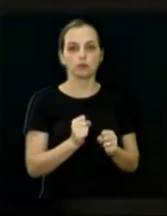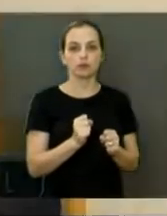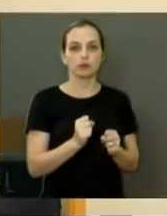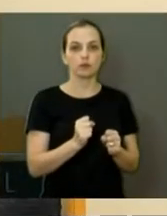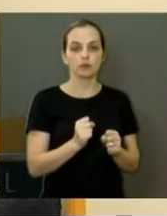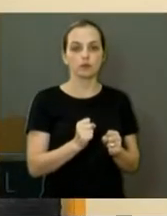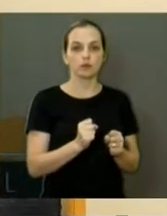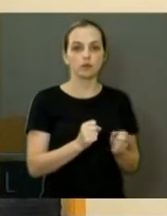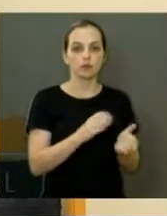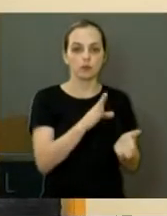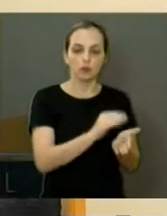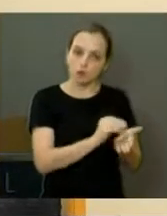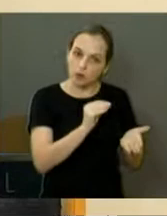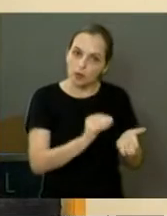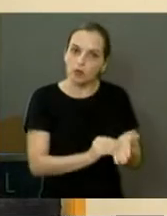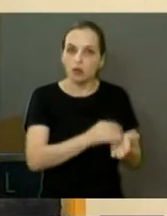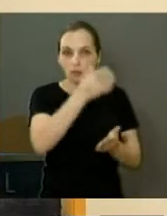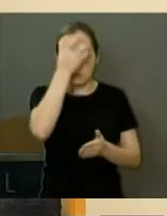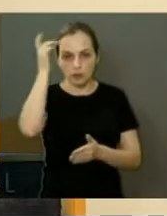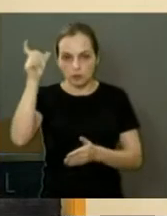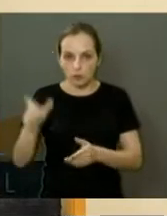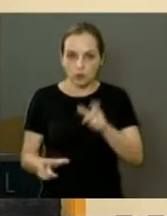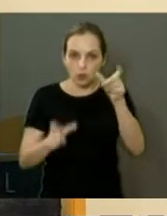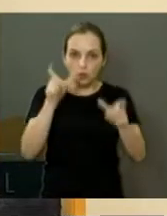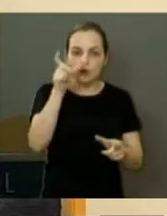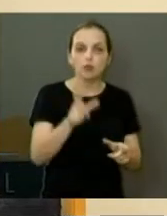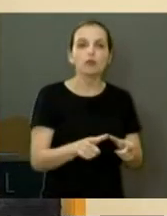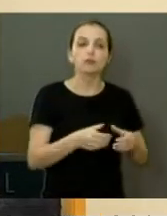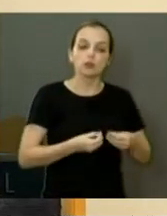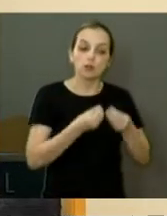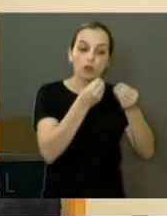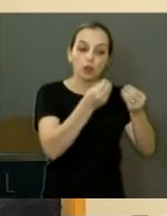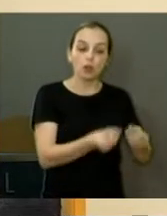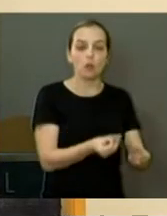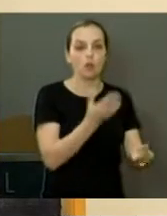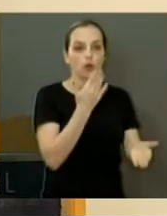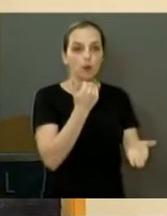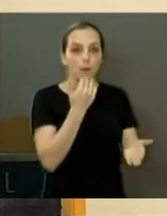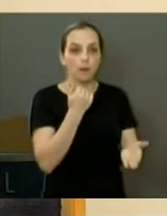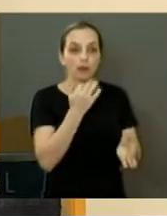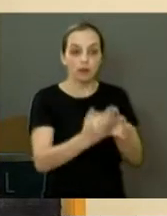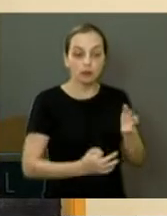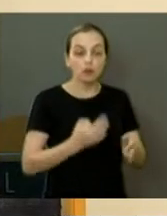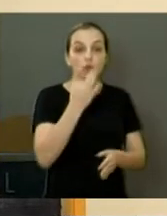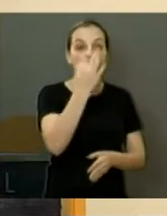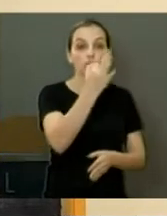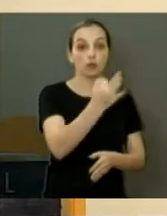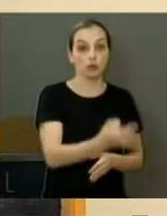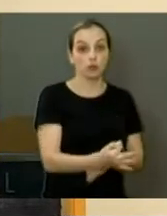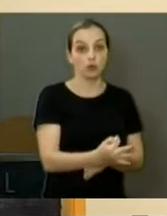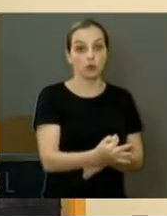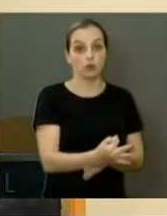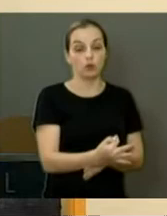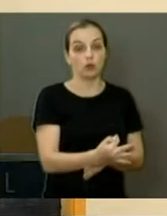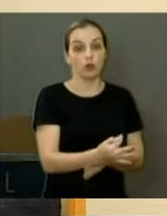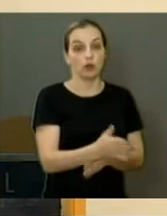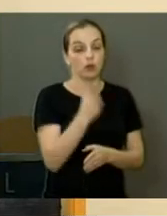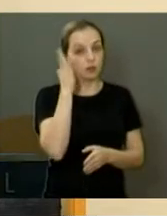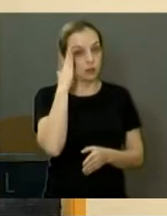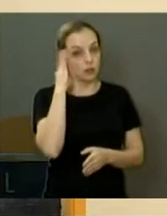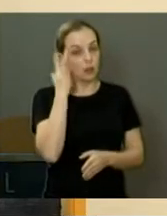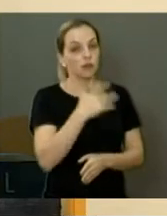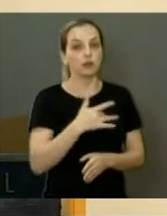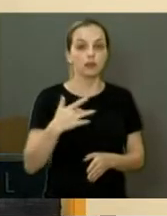as pessoas que doam os alimentos, para saber a origem do alimento, que lá na frente não possa comprometer a saúde, mesmo